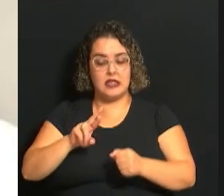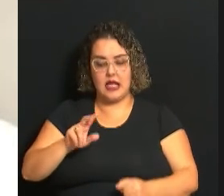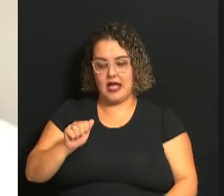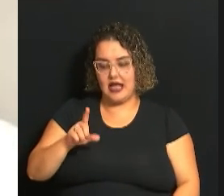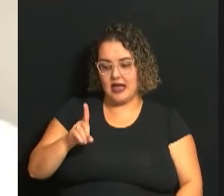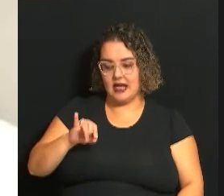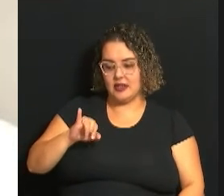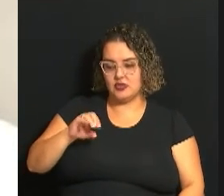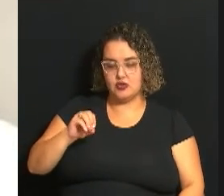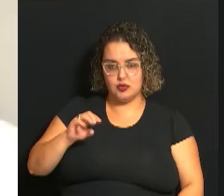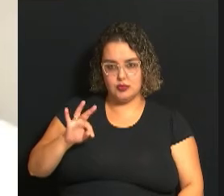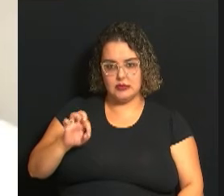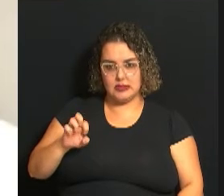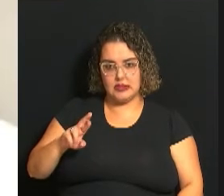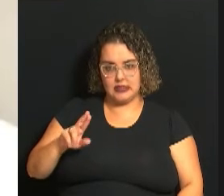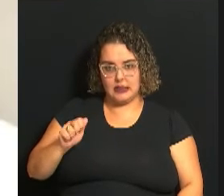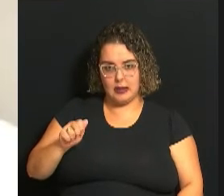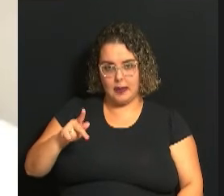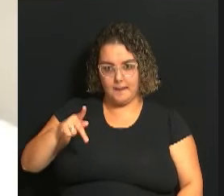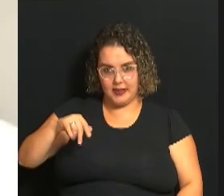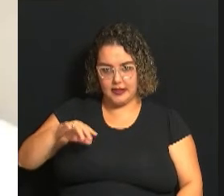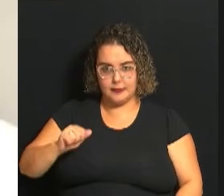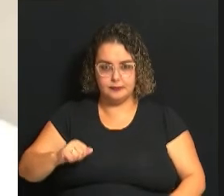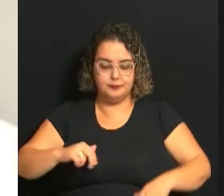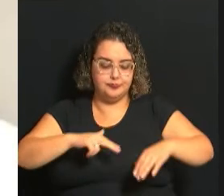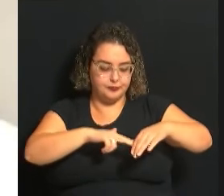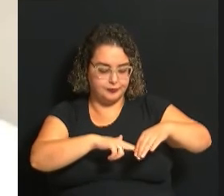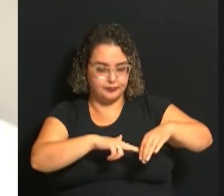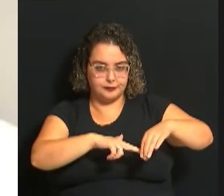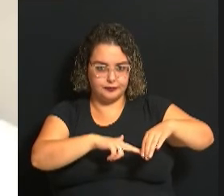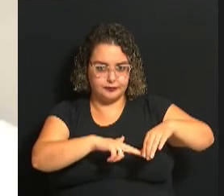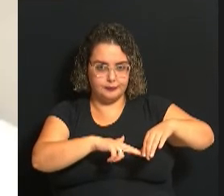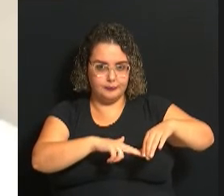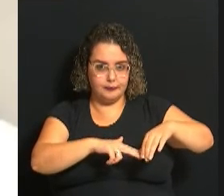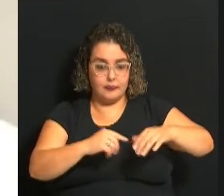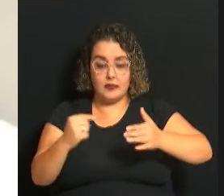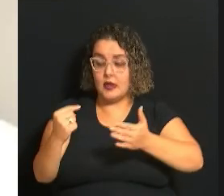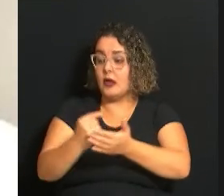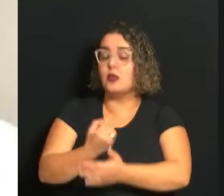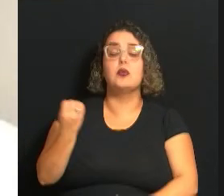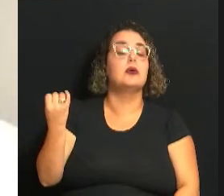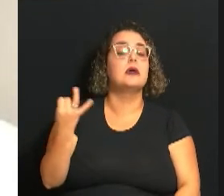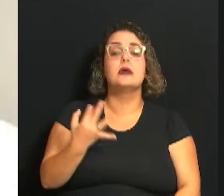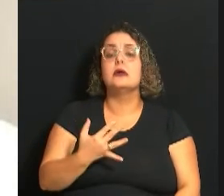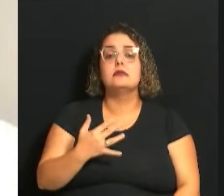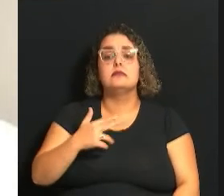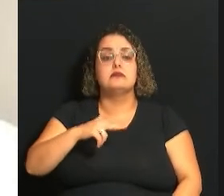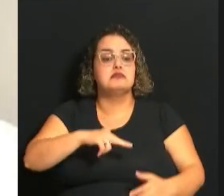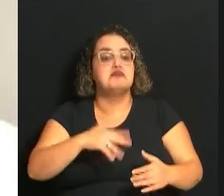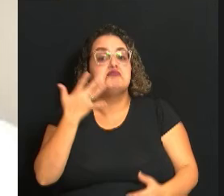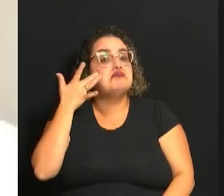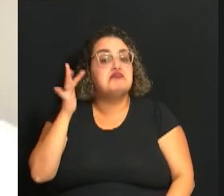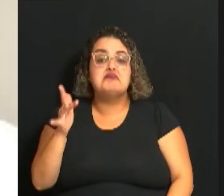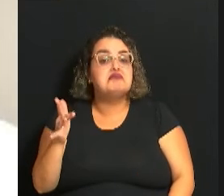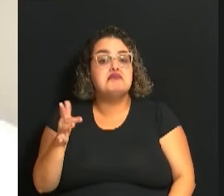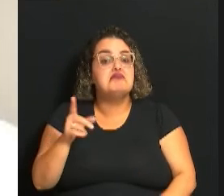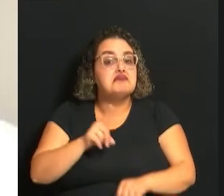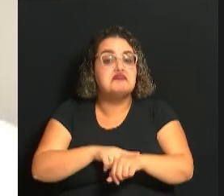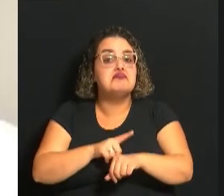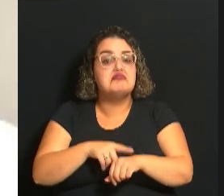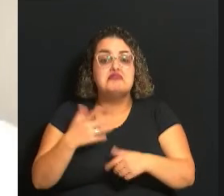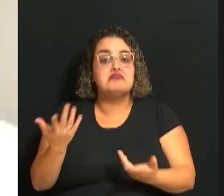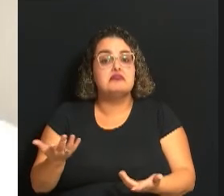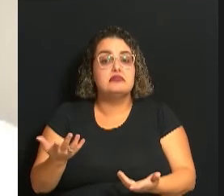um tempinho na máquina, eu lembro do meu pai me perguntar quanto tempo eu ficava na máquina, só que eu não tinha noção de quanto tempo eu ficava, porque eu tinha que pôr